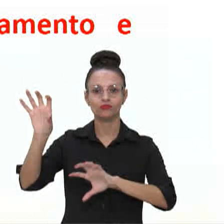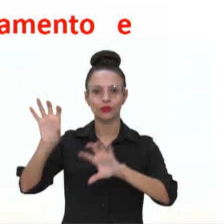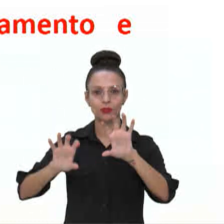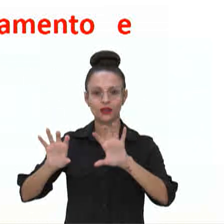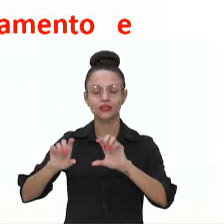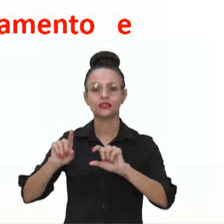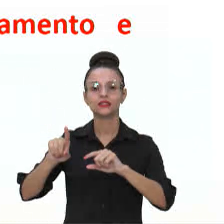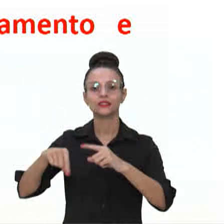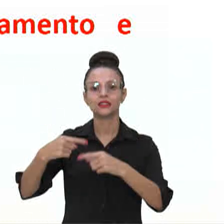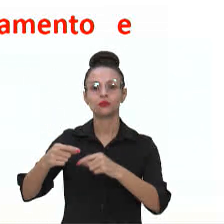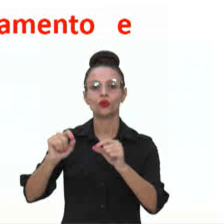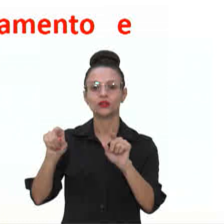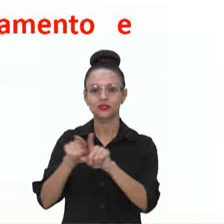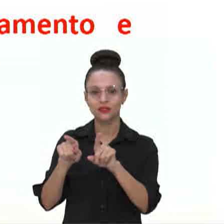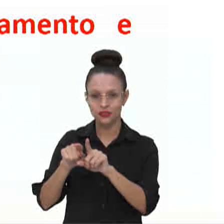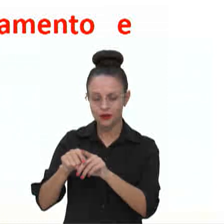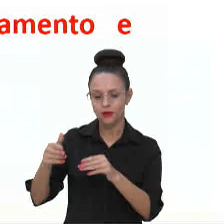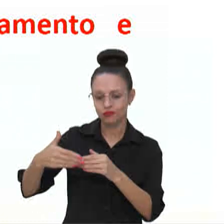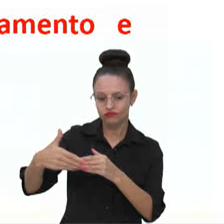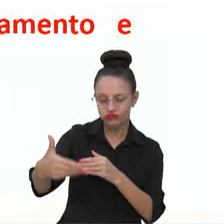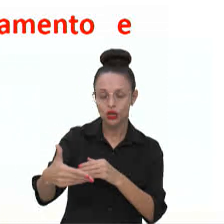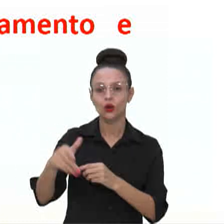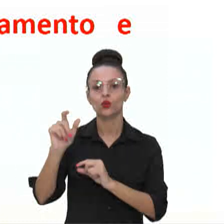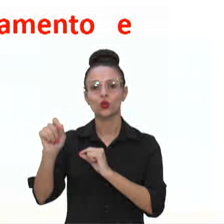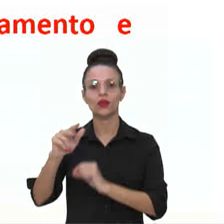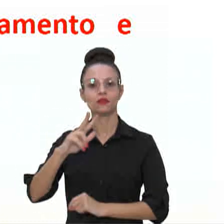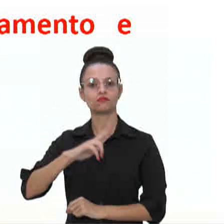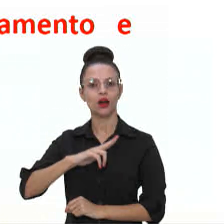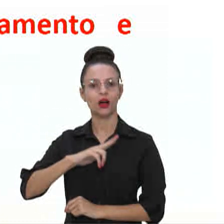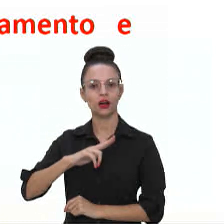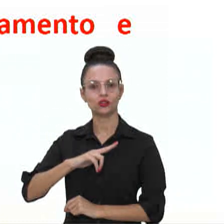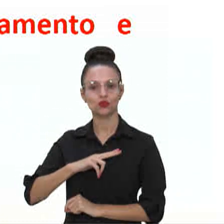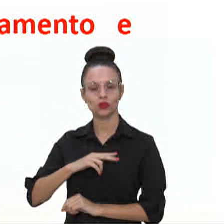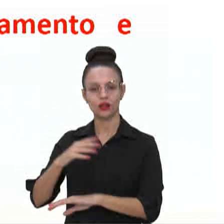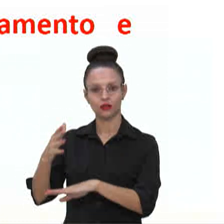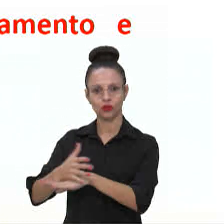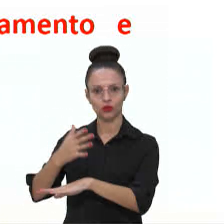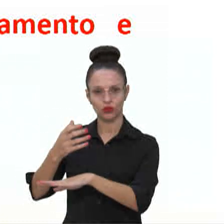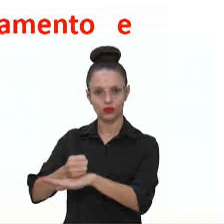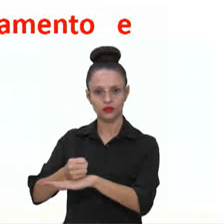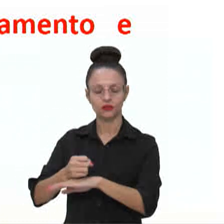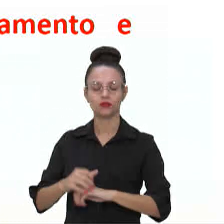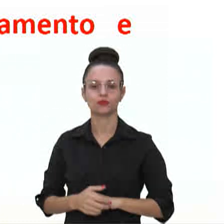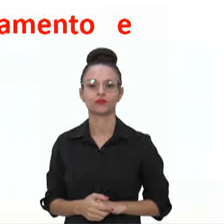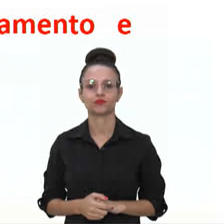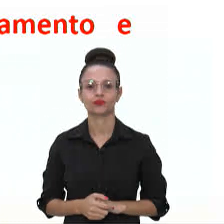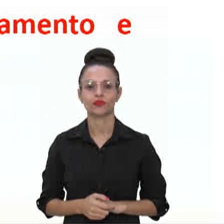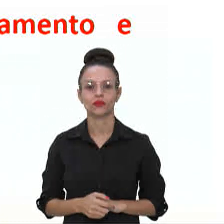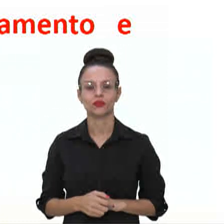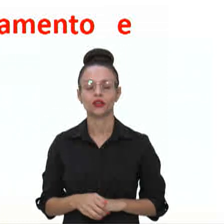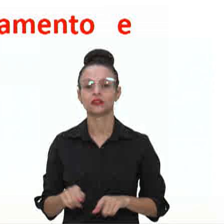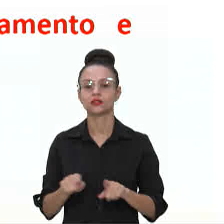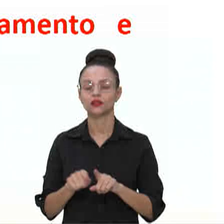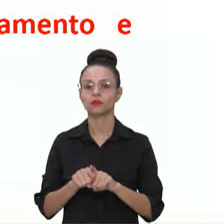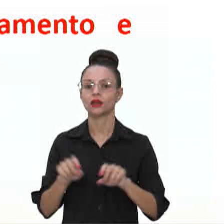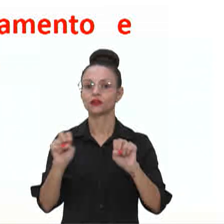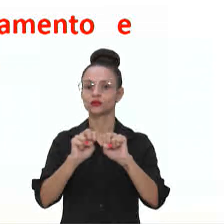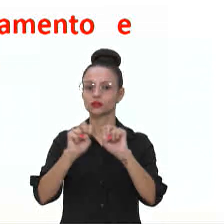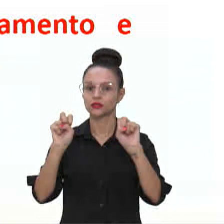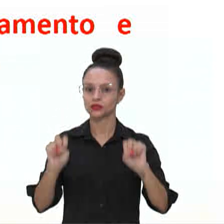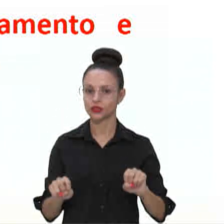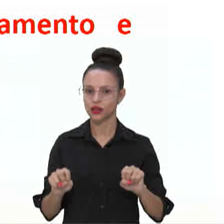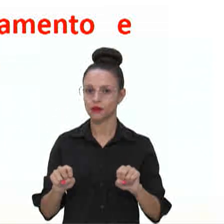as sesmarias. Então, particulares com a função de colonizar. A implantação do sistema colonial, como foi